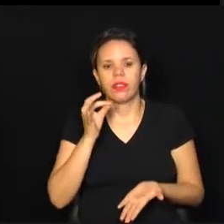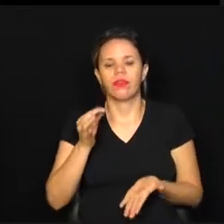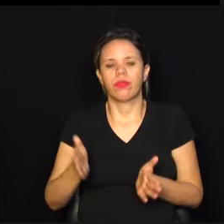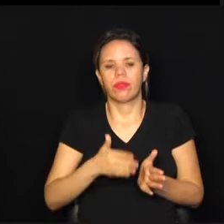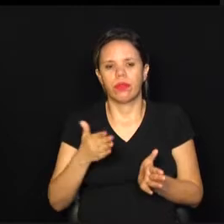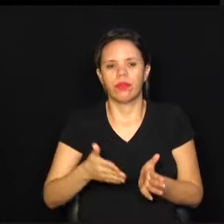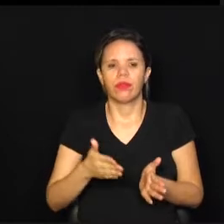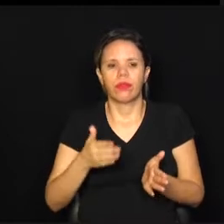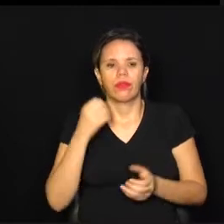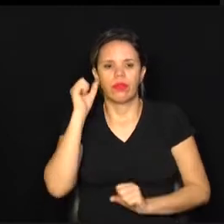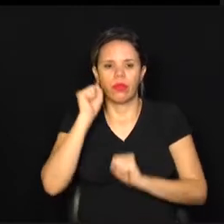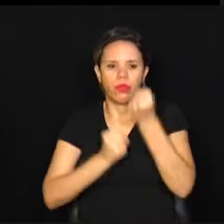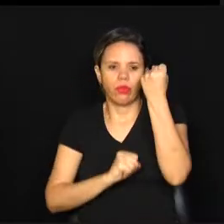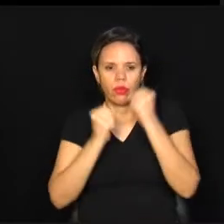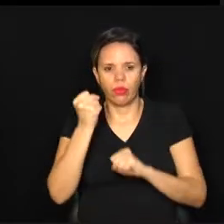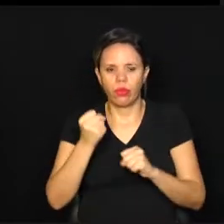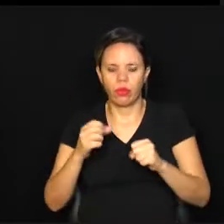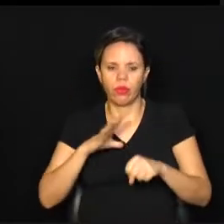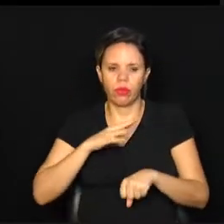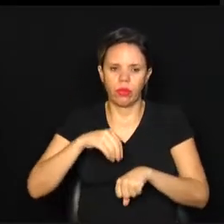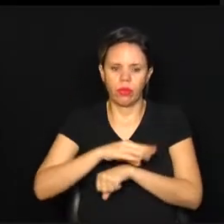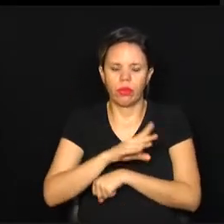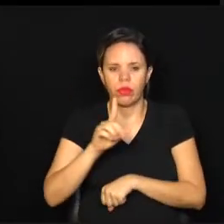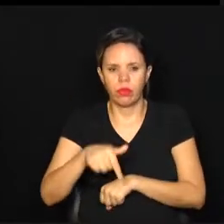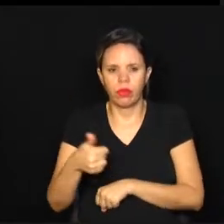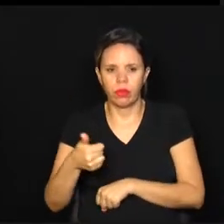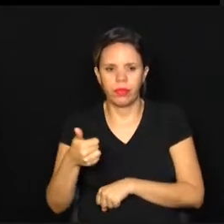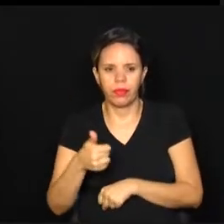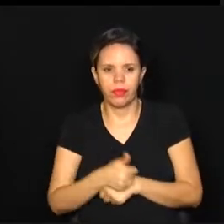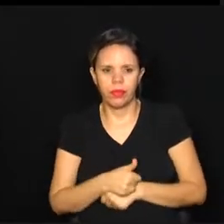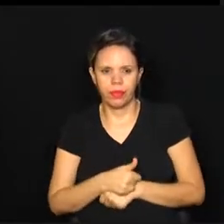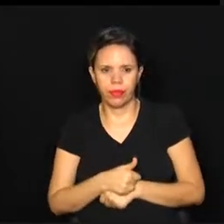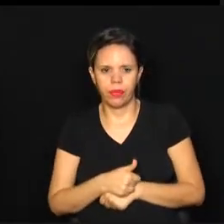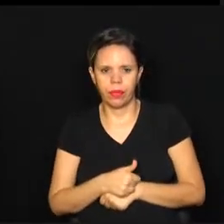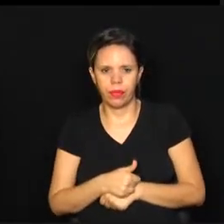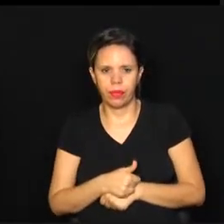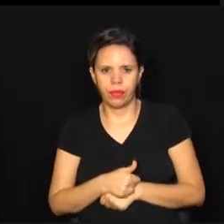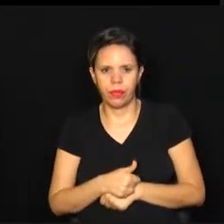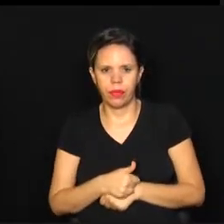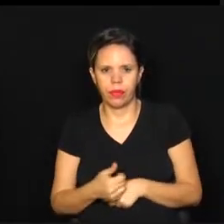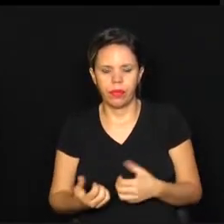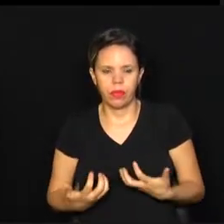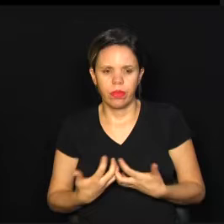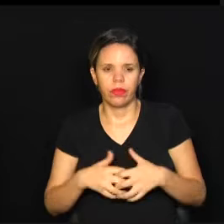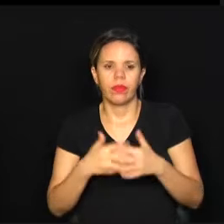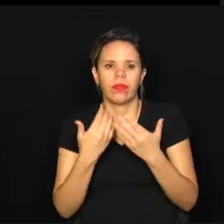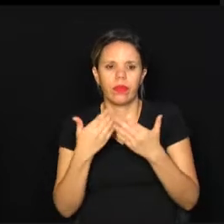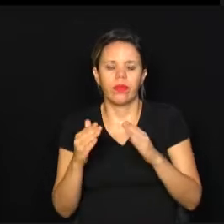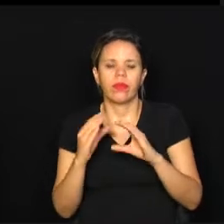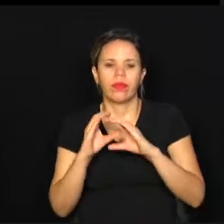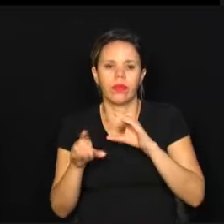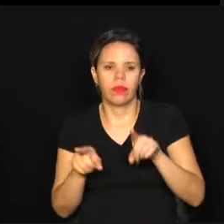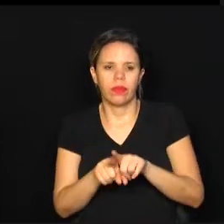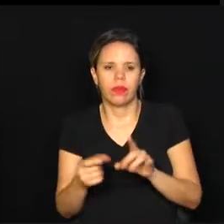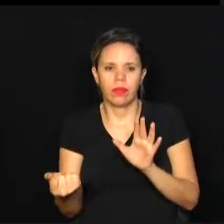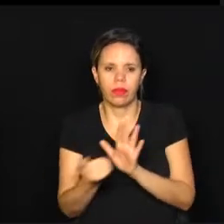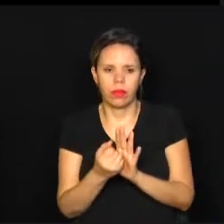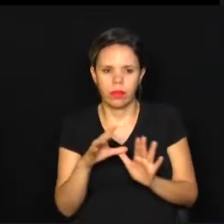de industrialização para a cidade e é o primeiro vetor que demarca na cidade